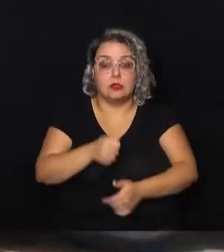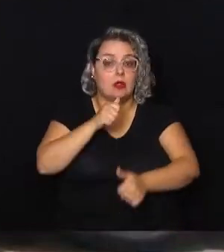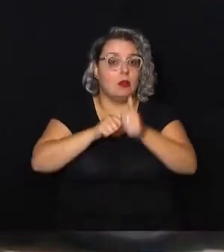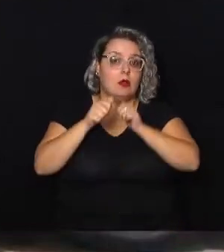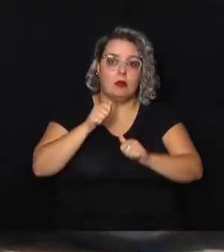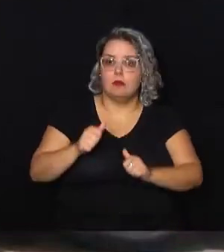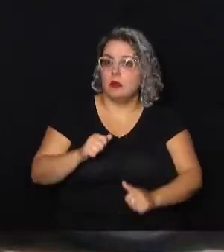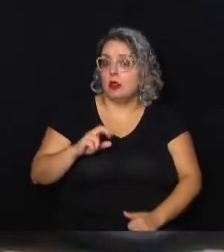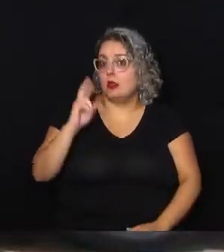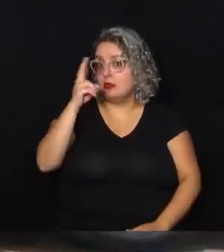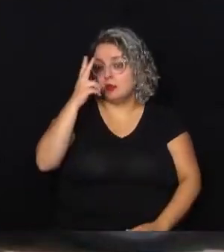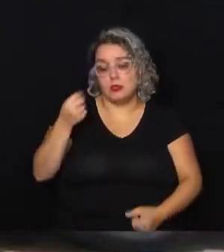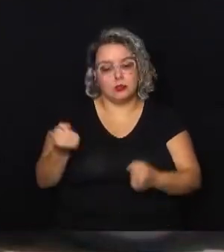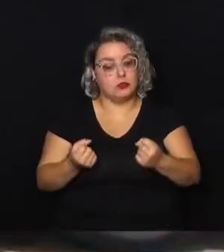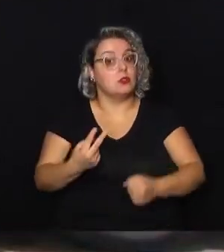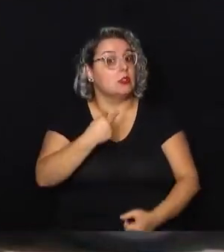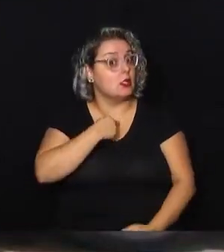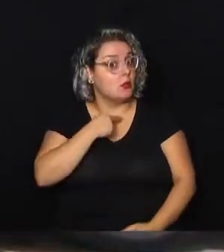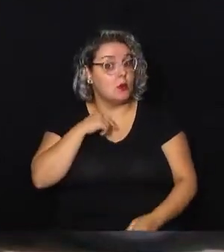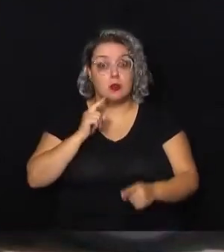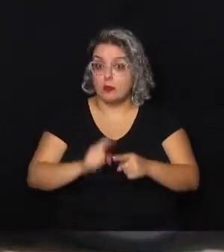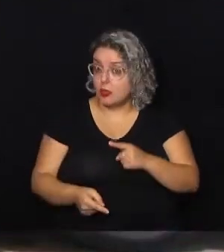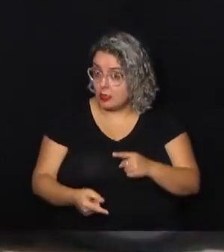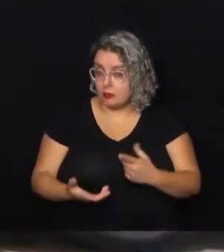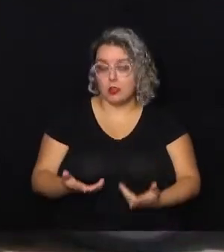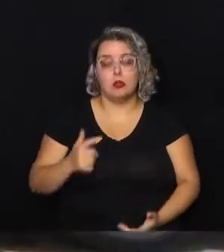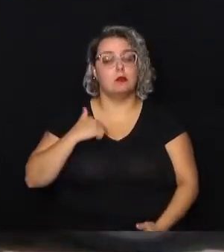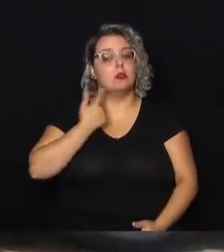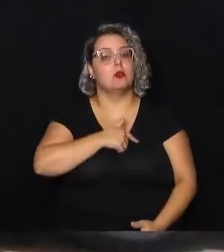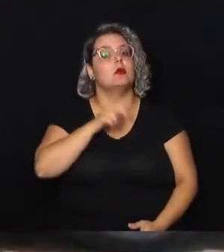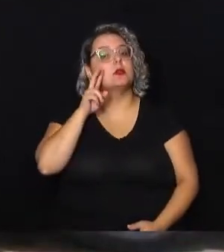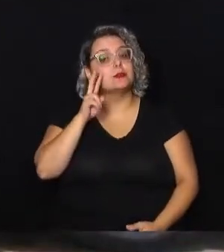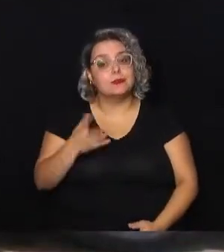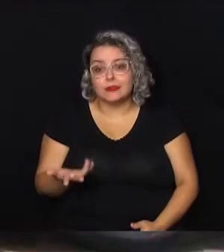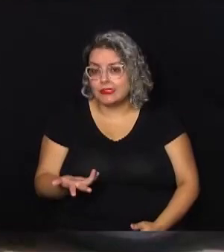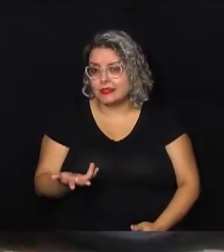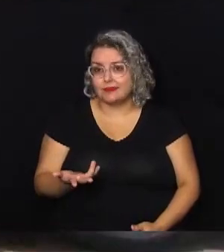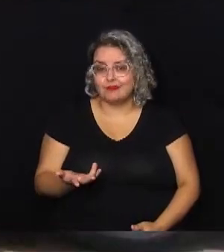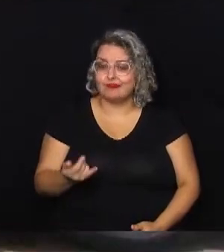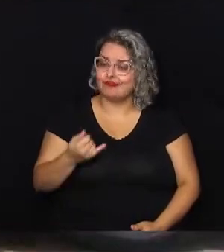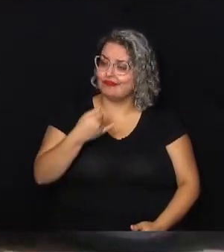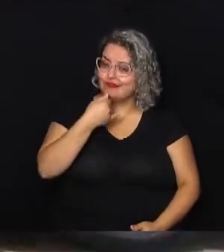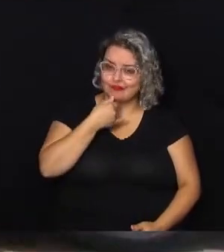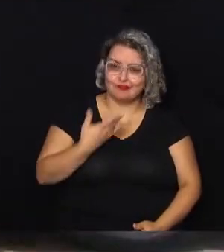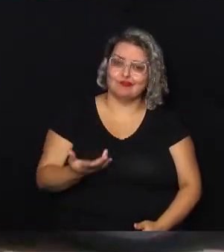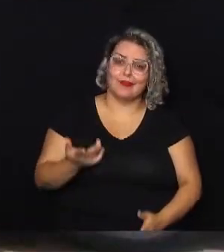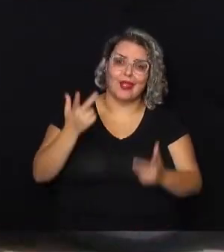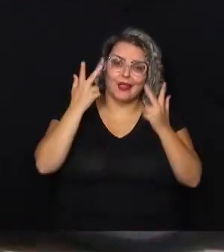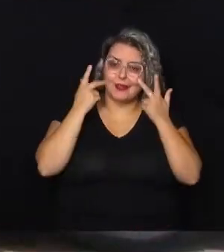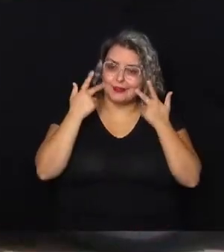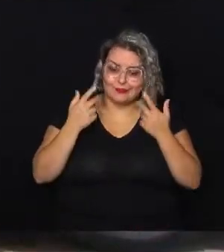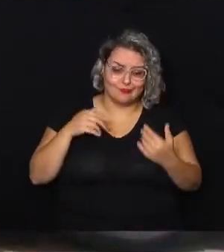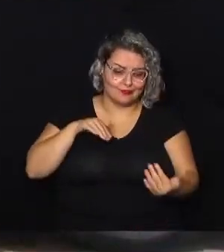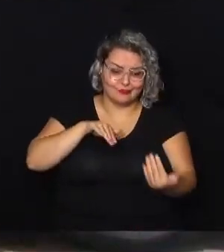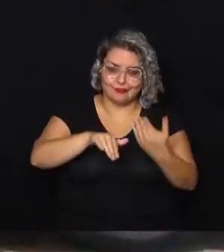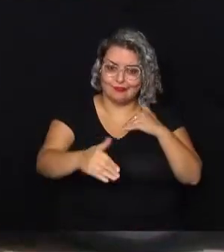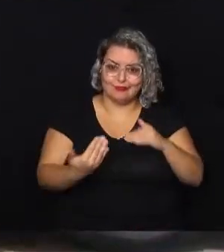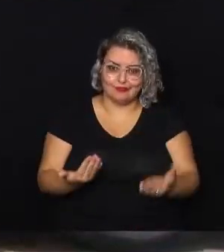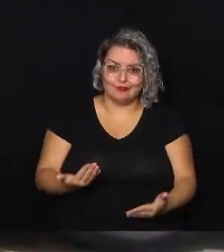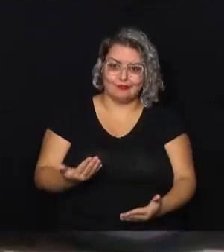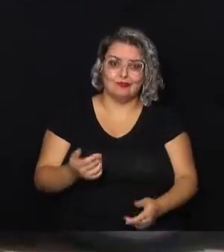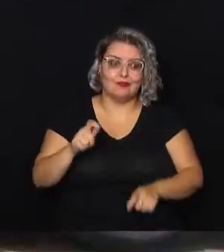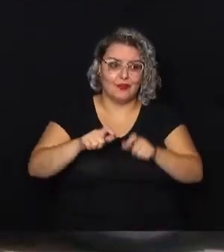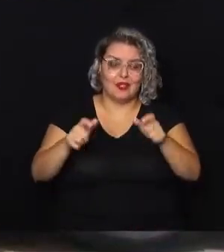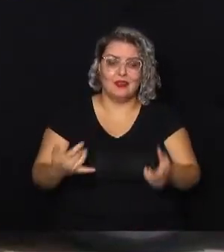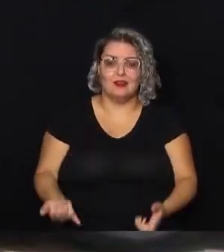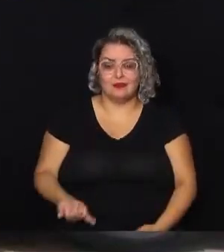volante, não pode. Também a gente vê aí algo que infelizmente virou muito comum nas estradas, né? As